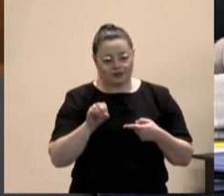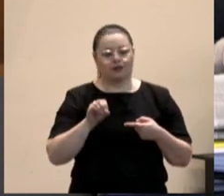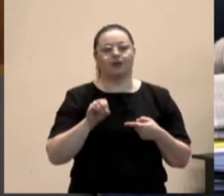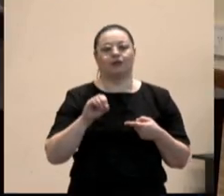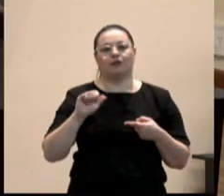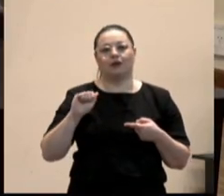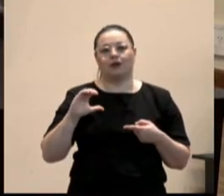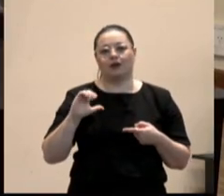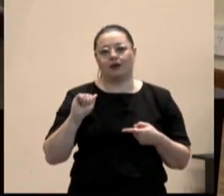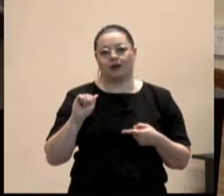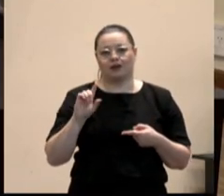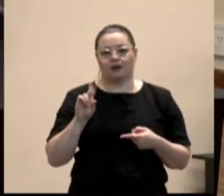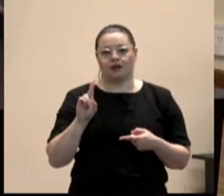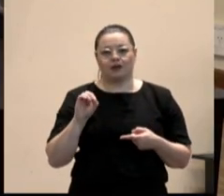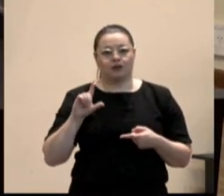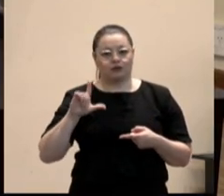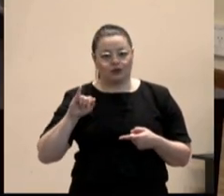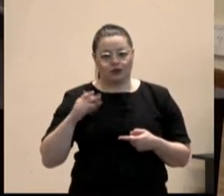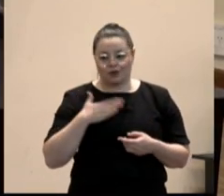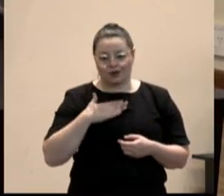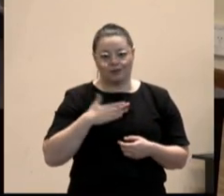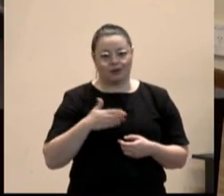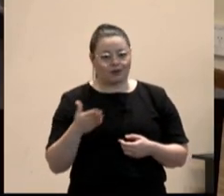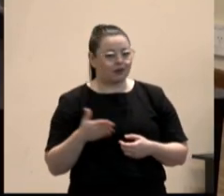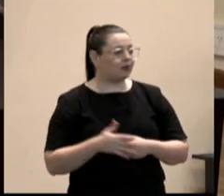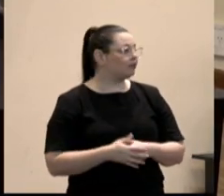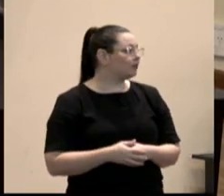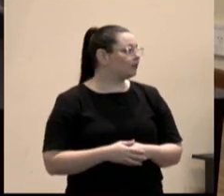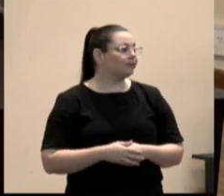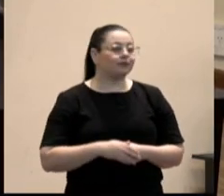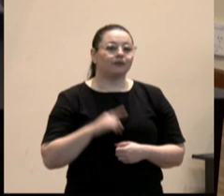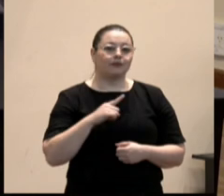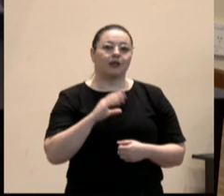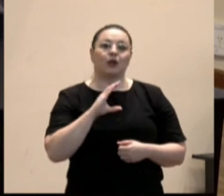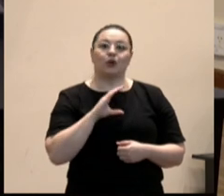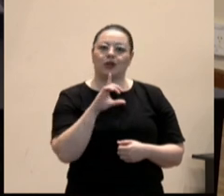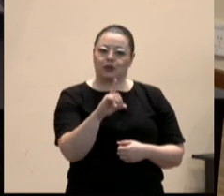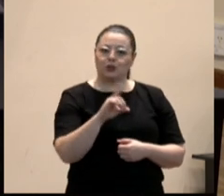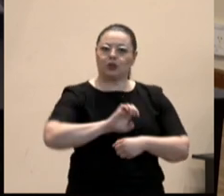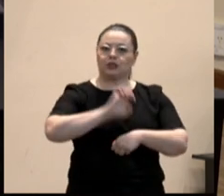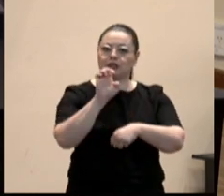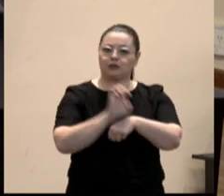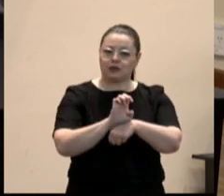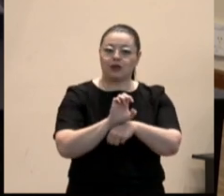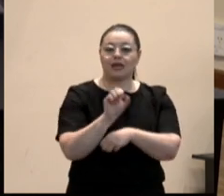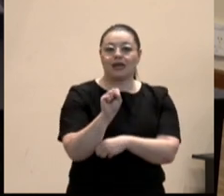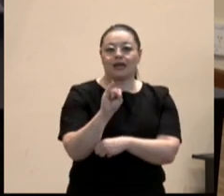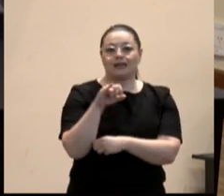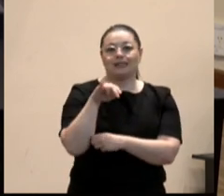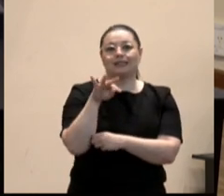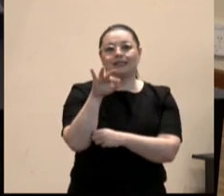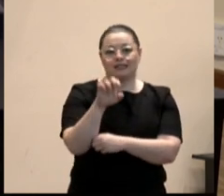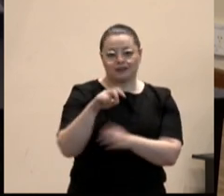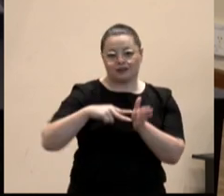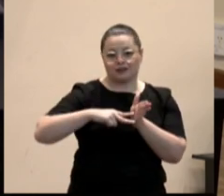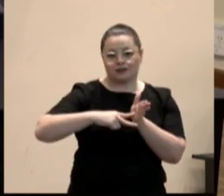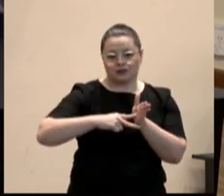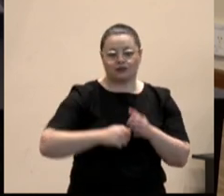Acadroli, que está aqui ao meu lado, que é coordenador estadual do SINTE, é